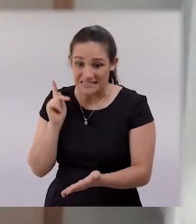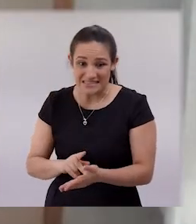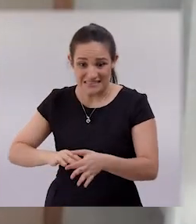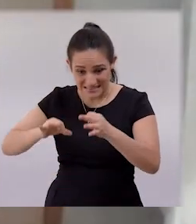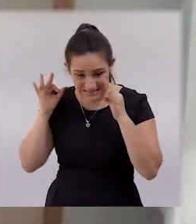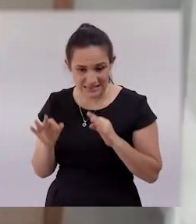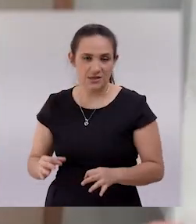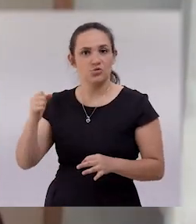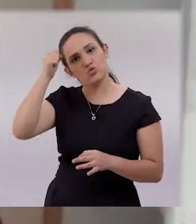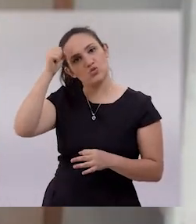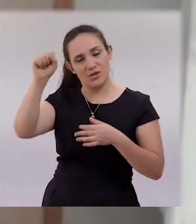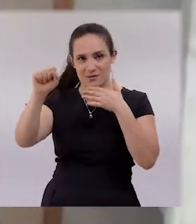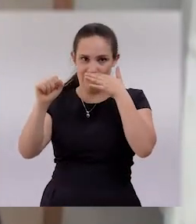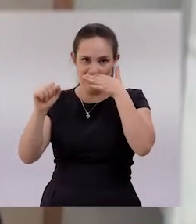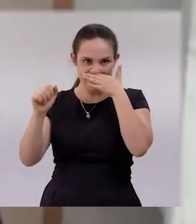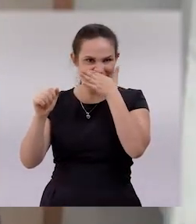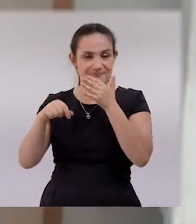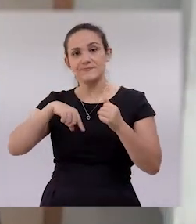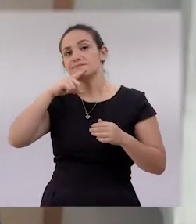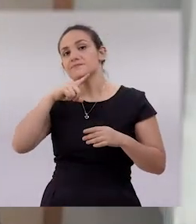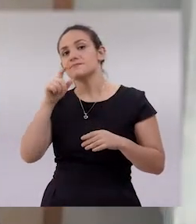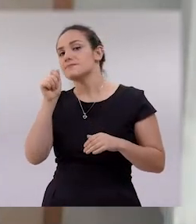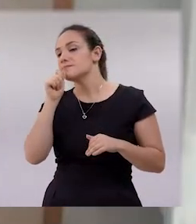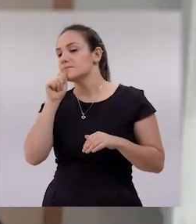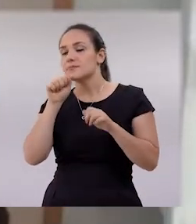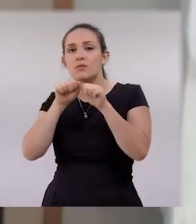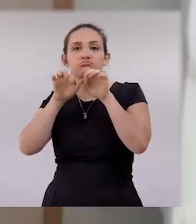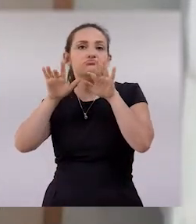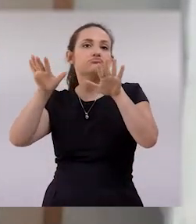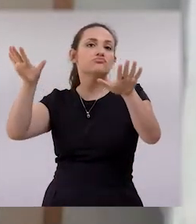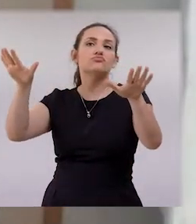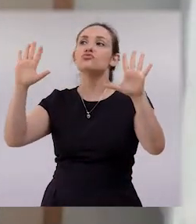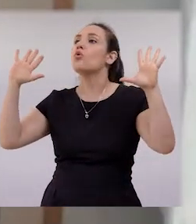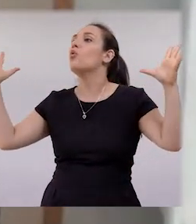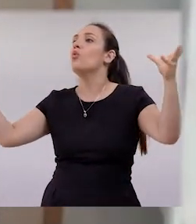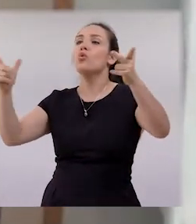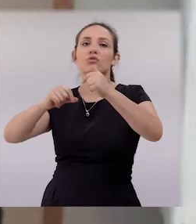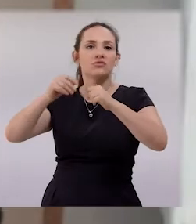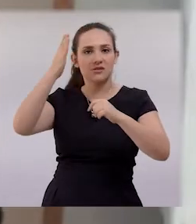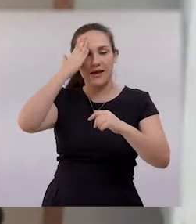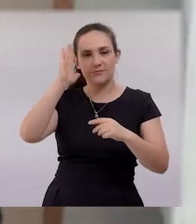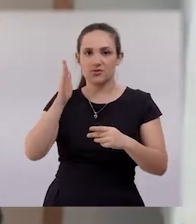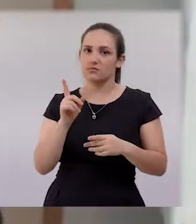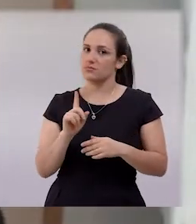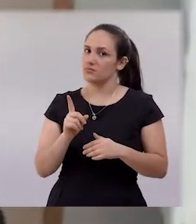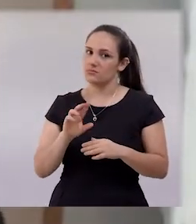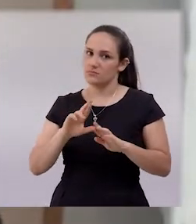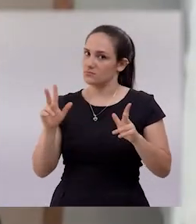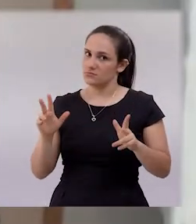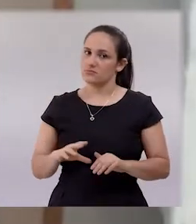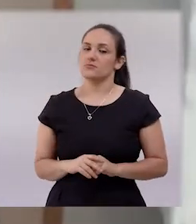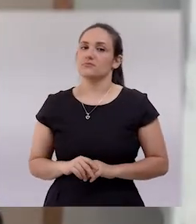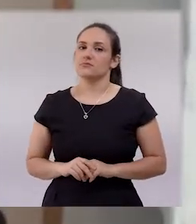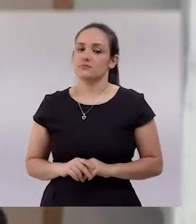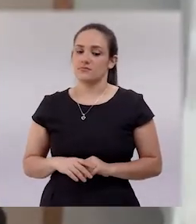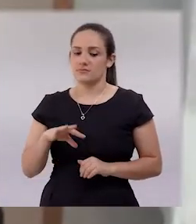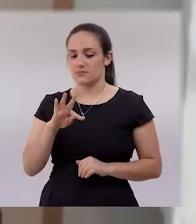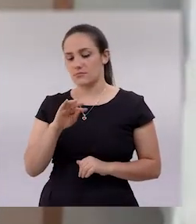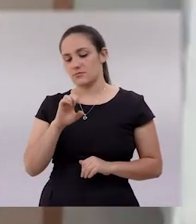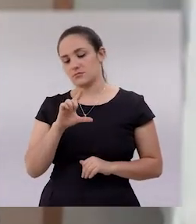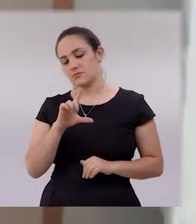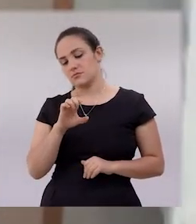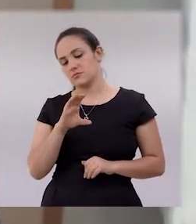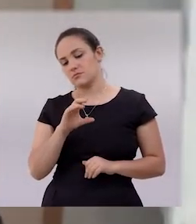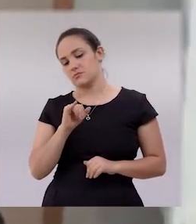uma disseminação ampla, né, em todo o mundo. Tá? Então, pode-se dizer que a